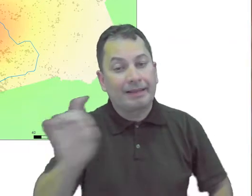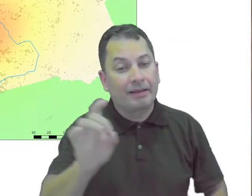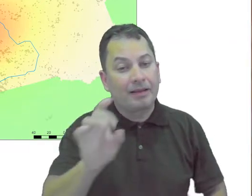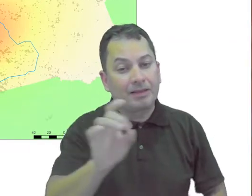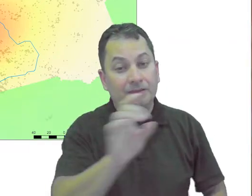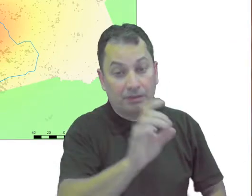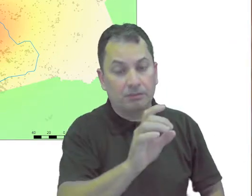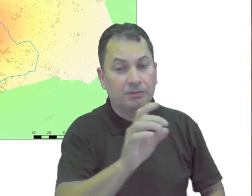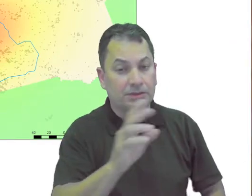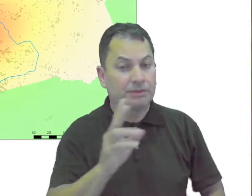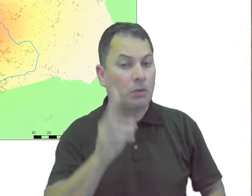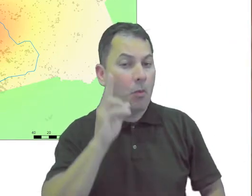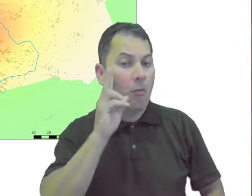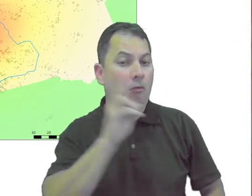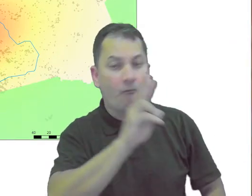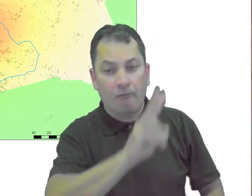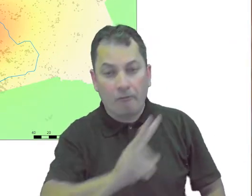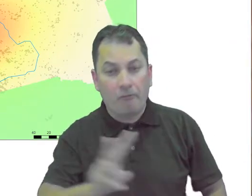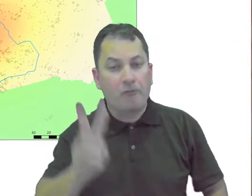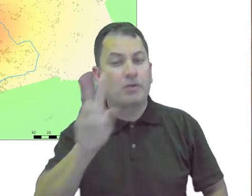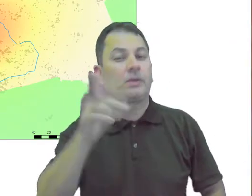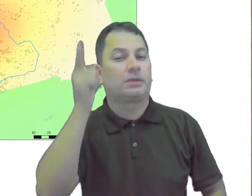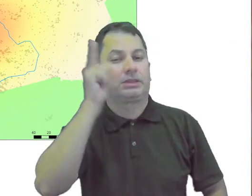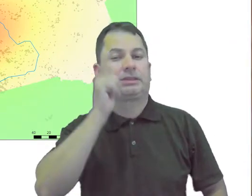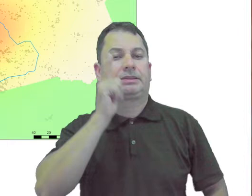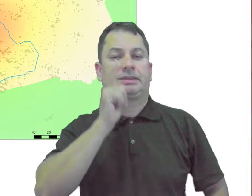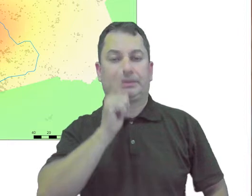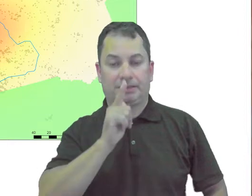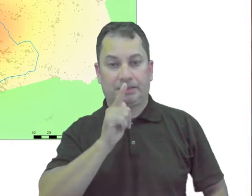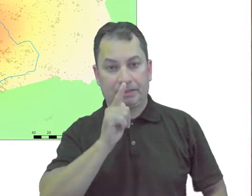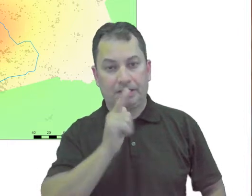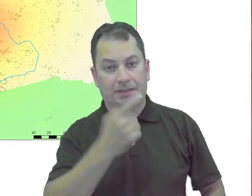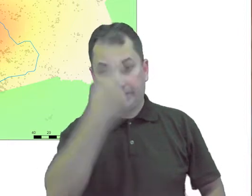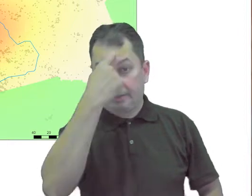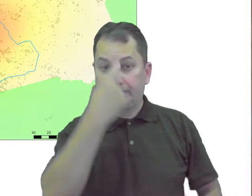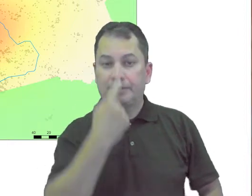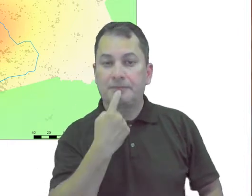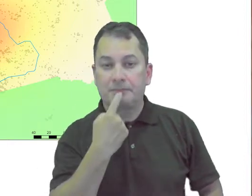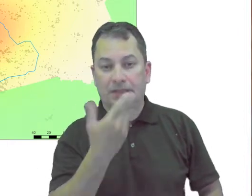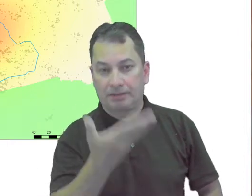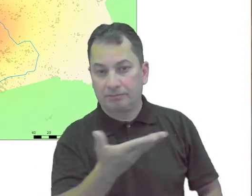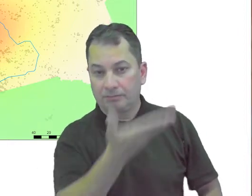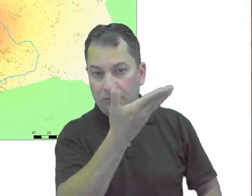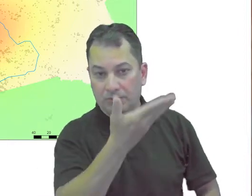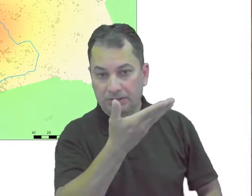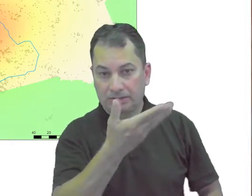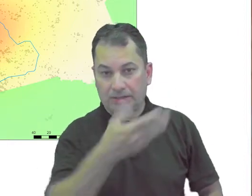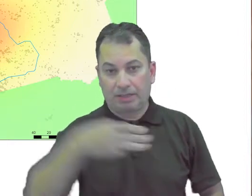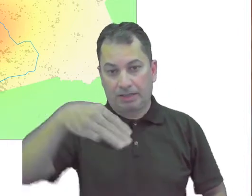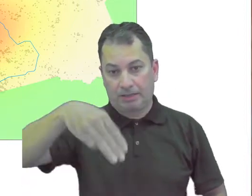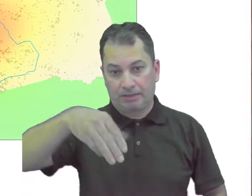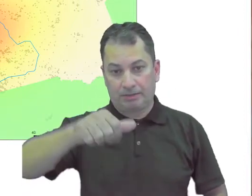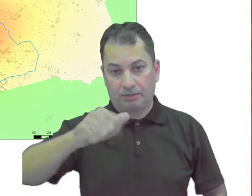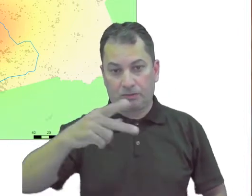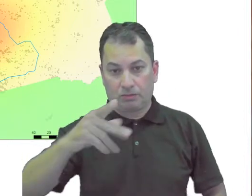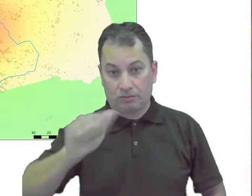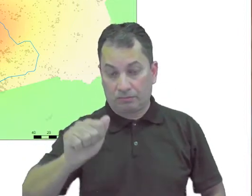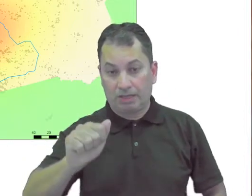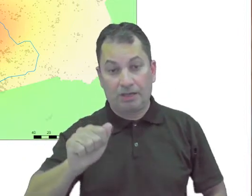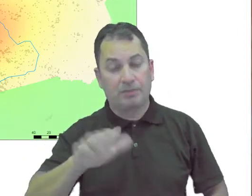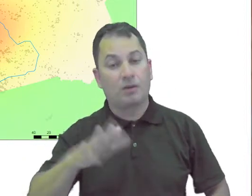visualizar nesse mapa que a gente está visualizando aqui, da nota técnica de